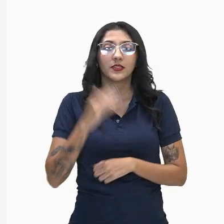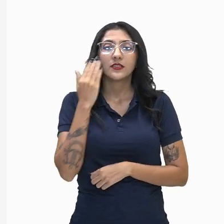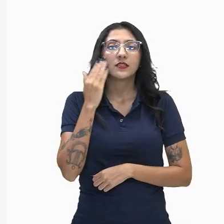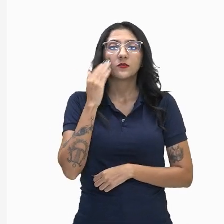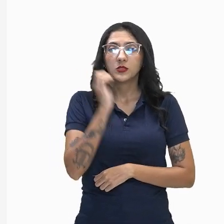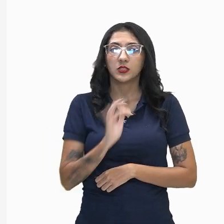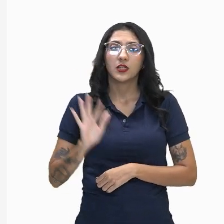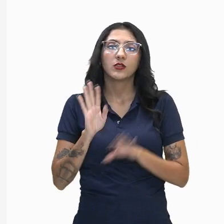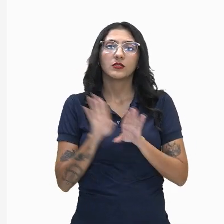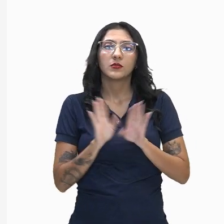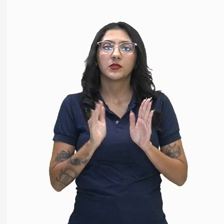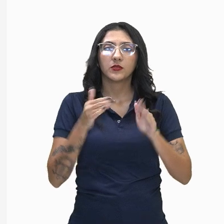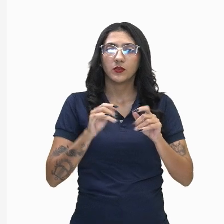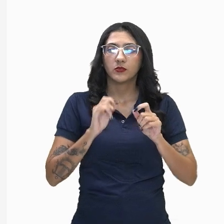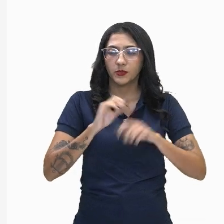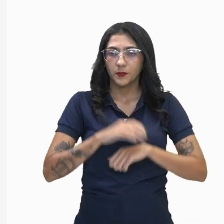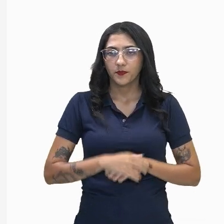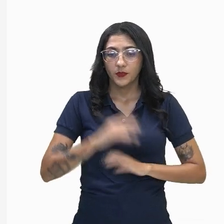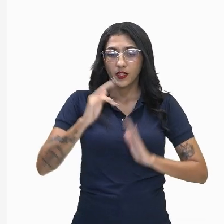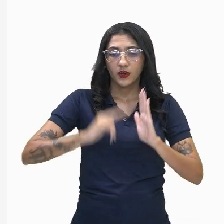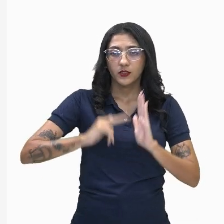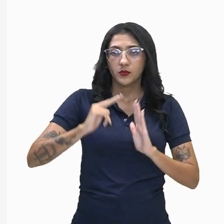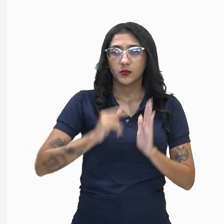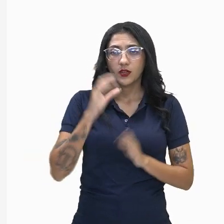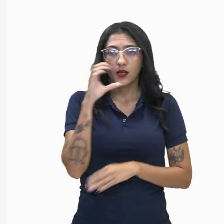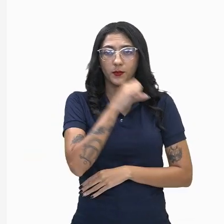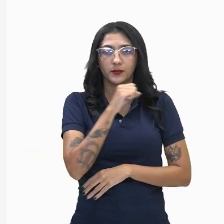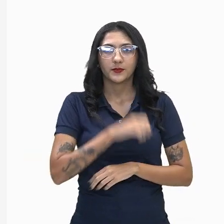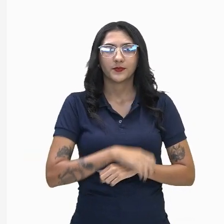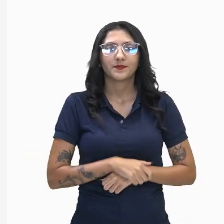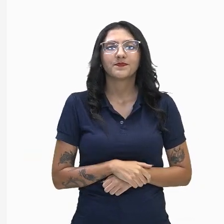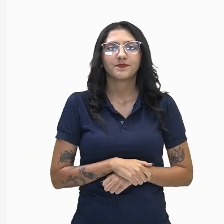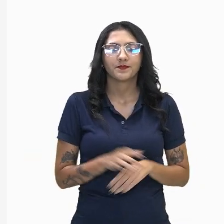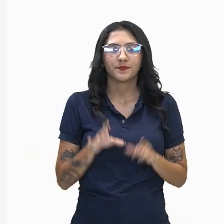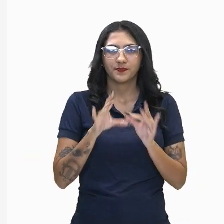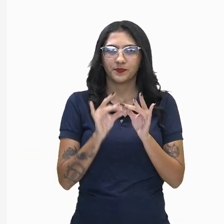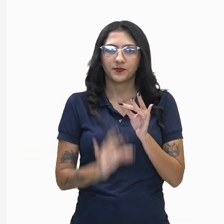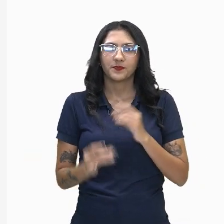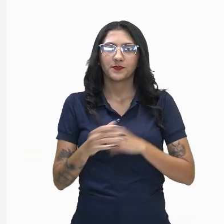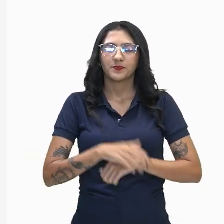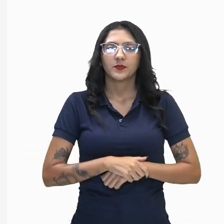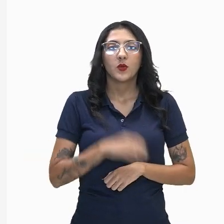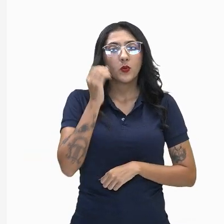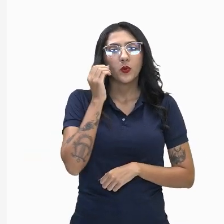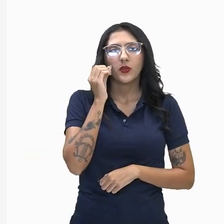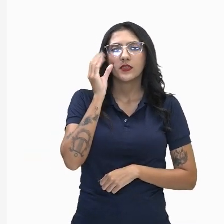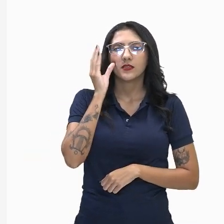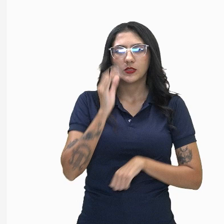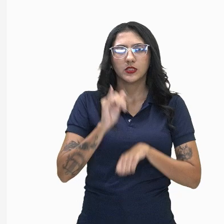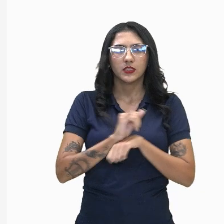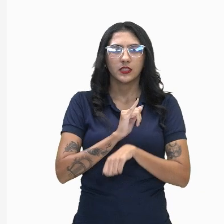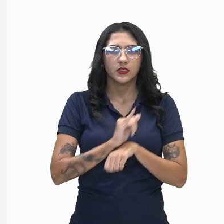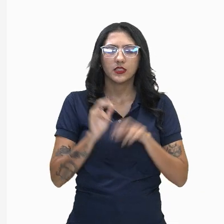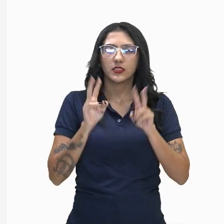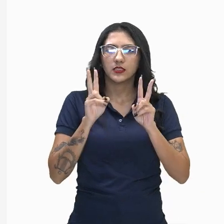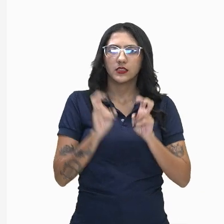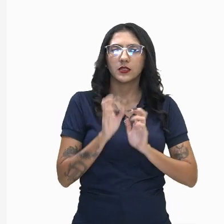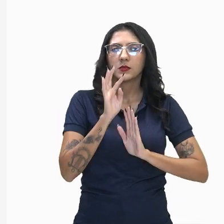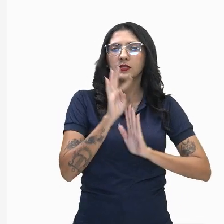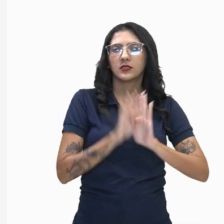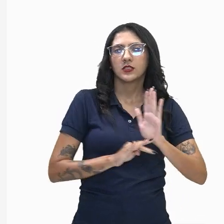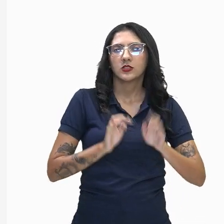e específica, leitura rápida. O detalhamento, conhecimentos prévios sobre o tema do